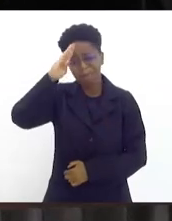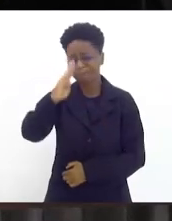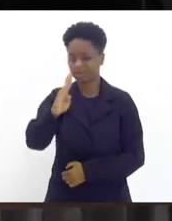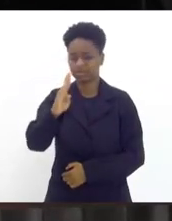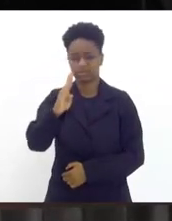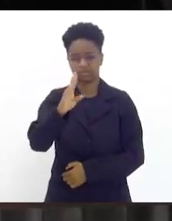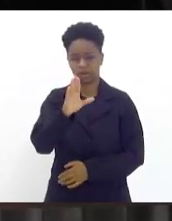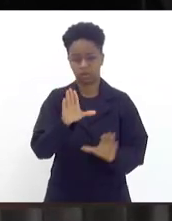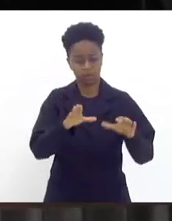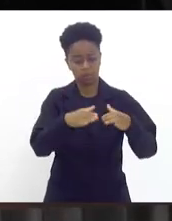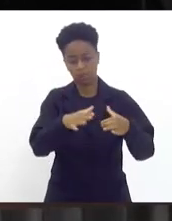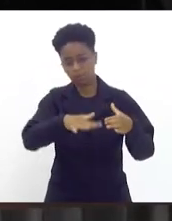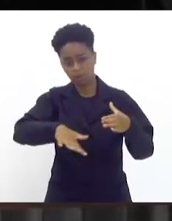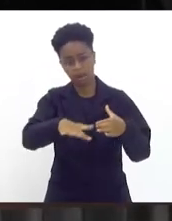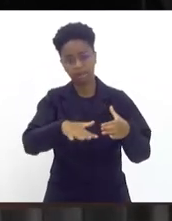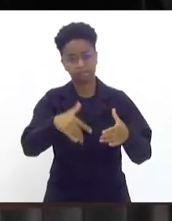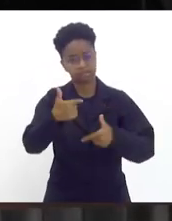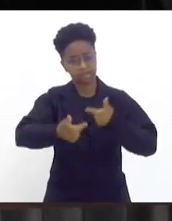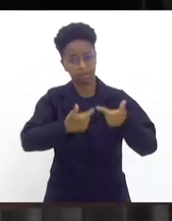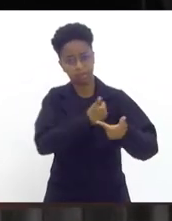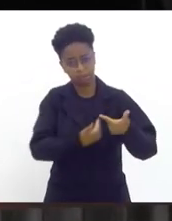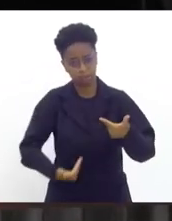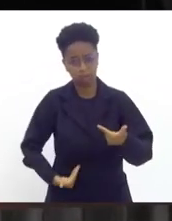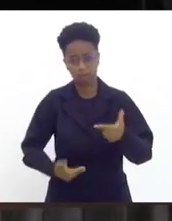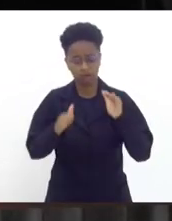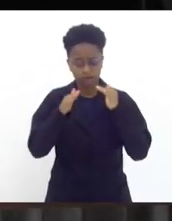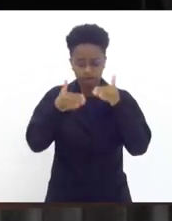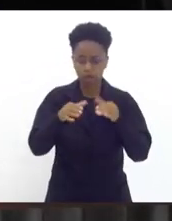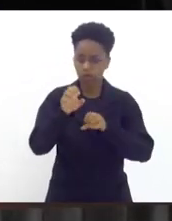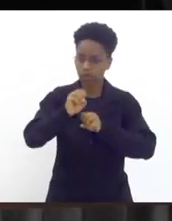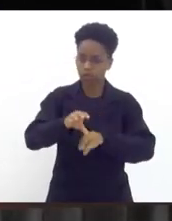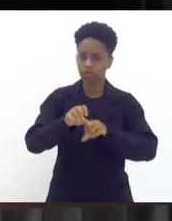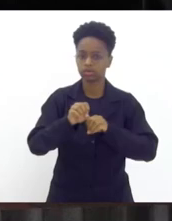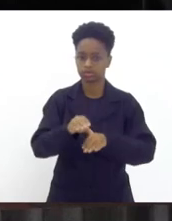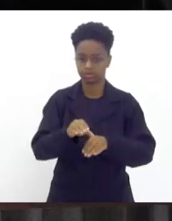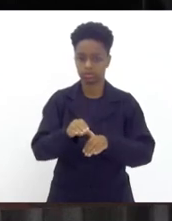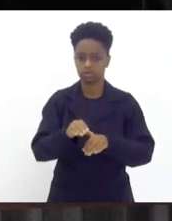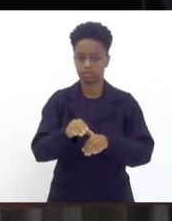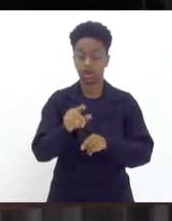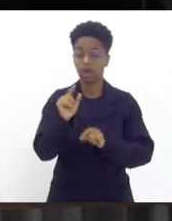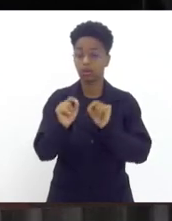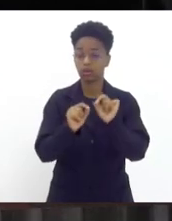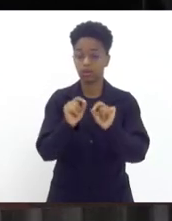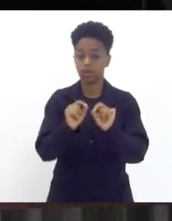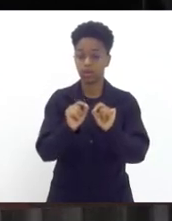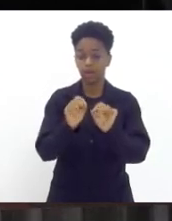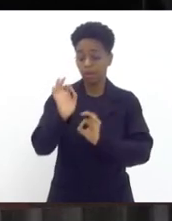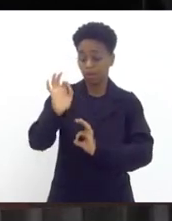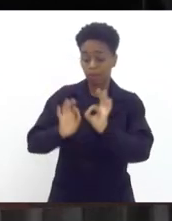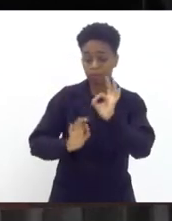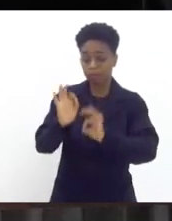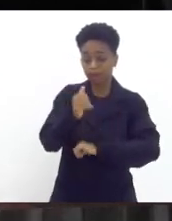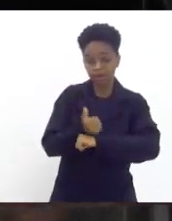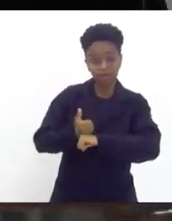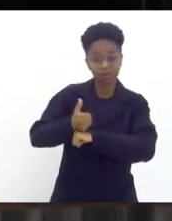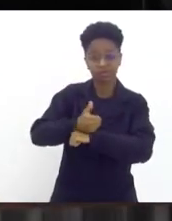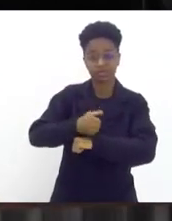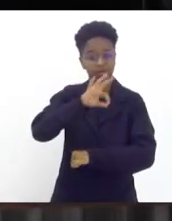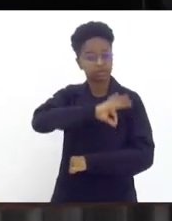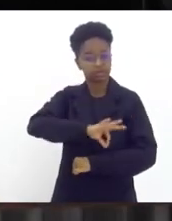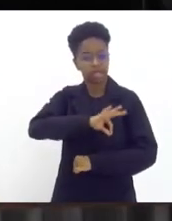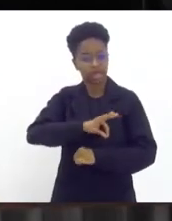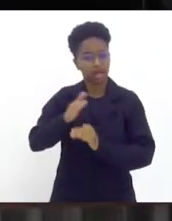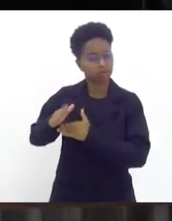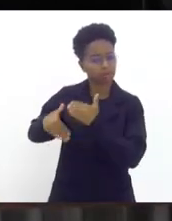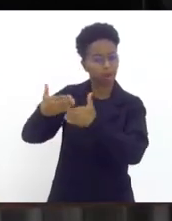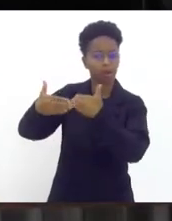para o serviço público relacionado à educação que é o plano de cargos e salários e quando nós